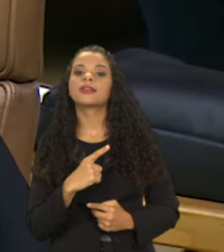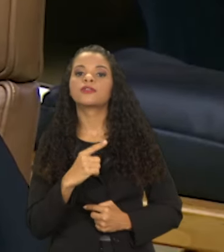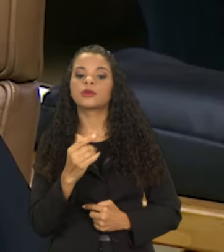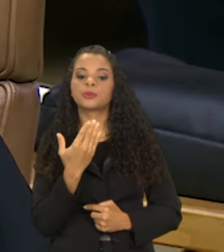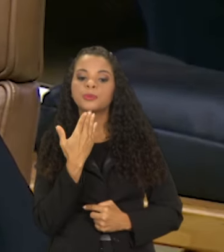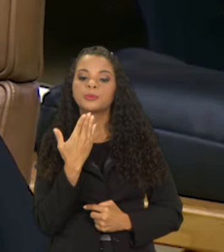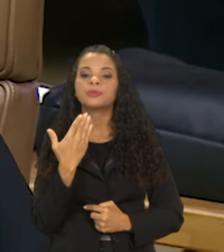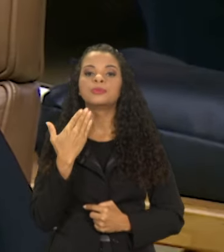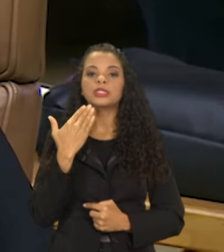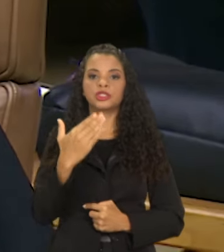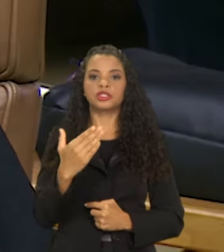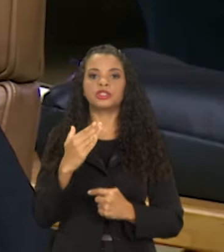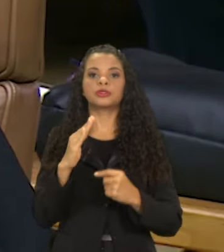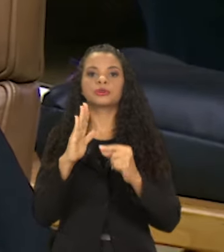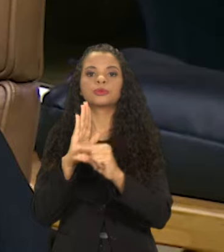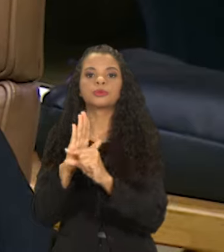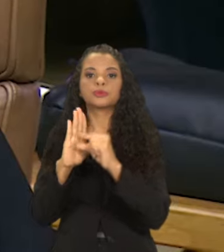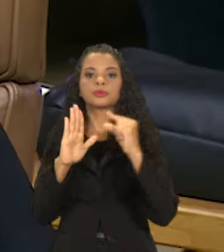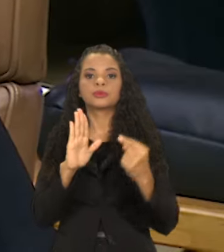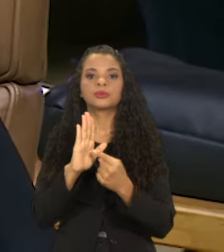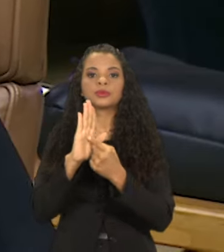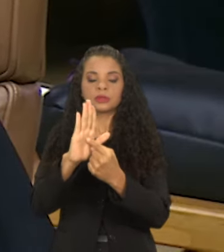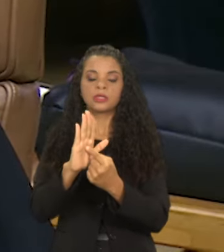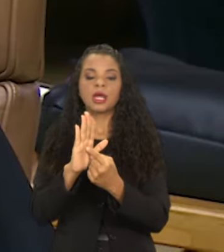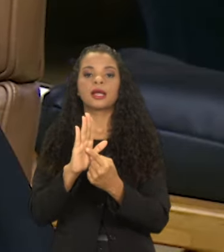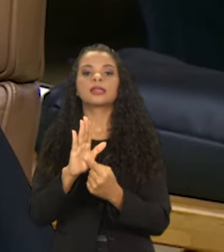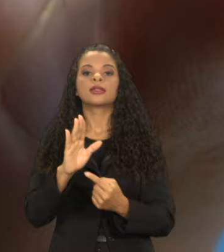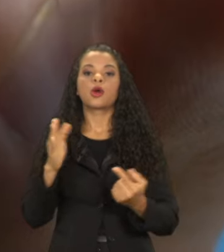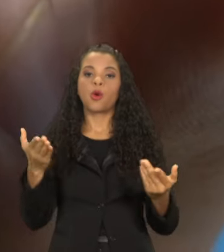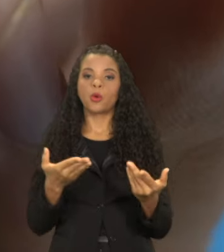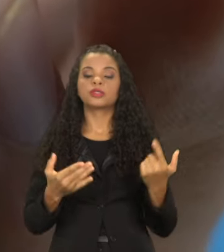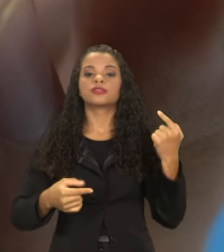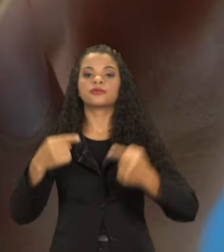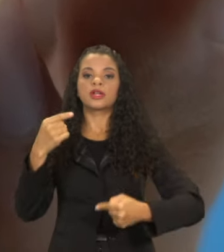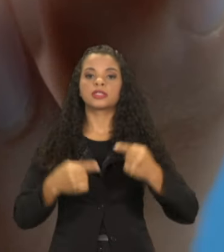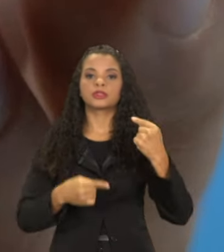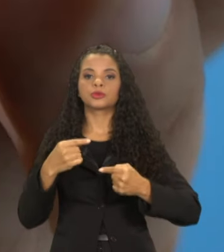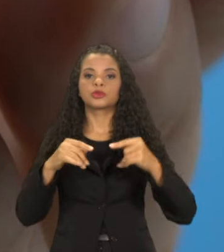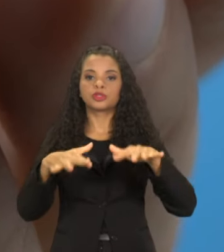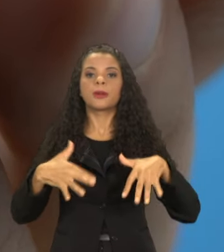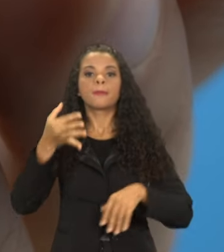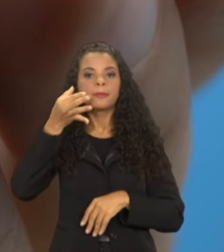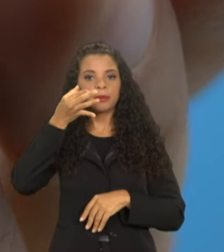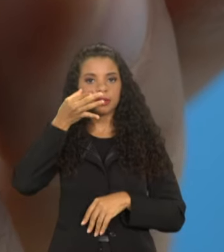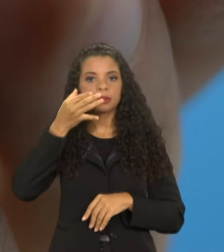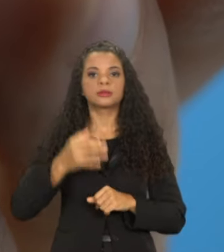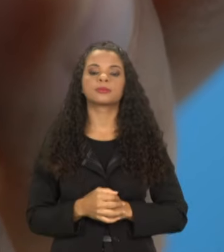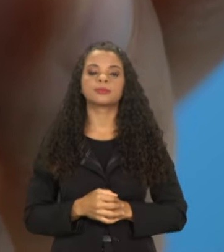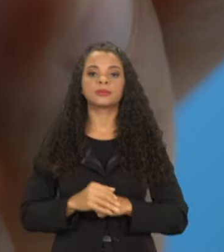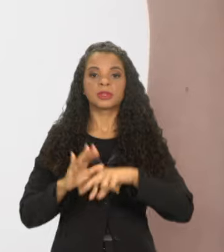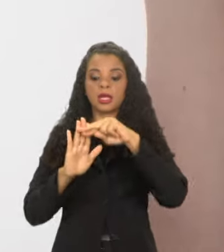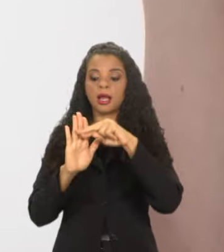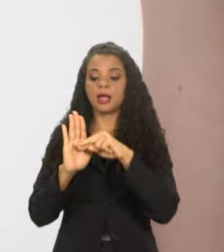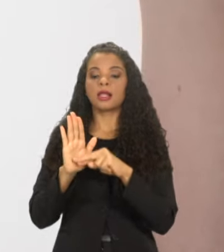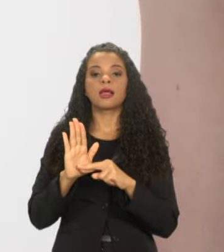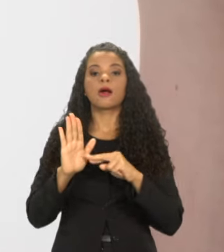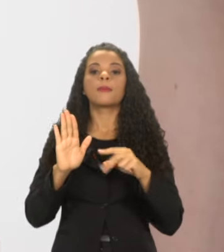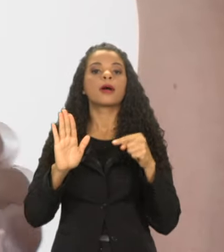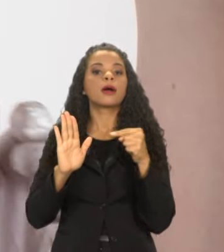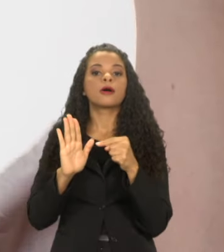ministro Nunes Marques, deve agora ser discutida no plenário físico. A norma estabelece que nenhum gestor da administração pública